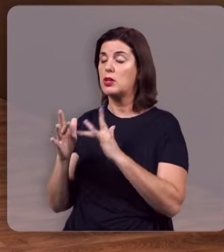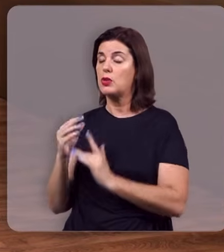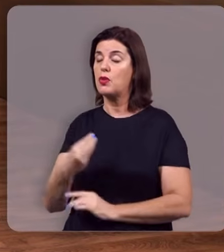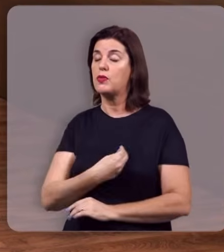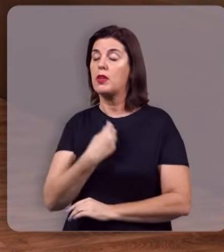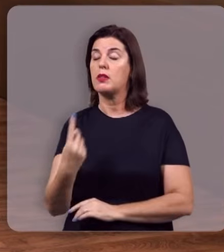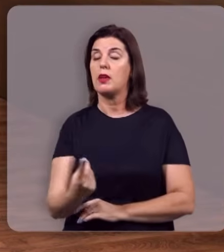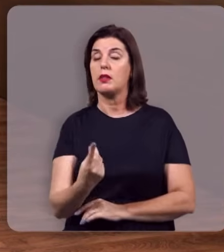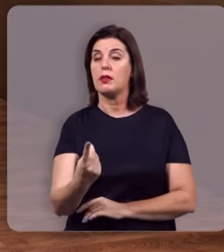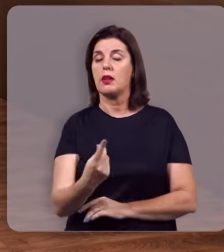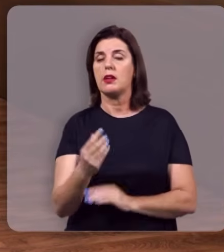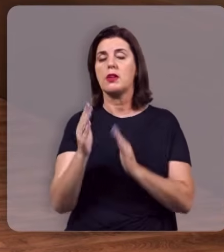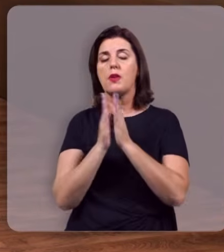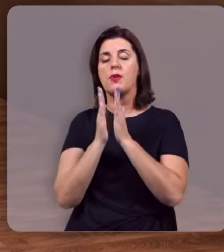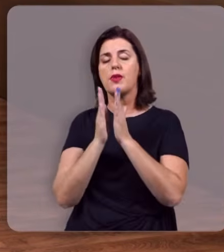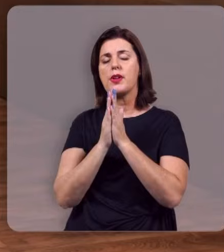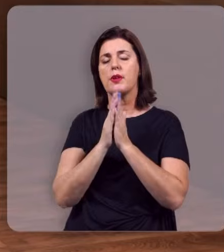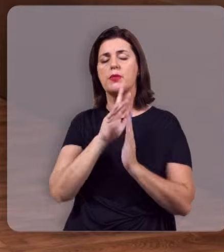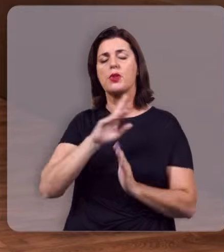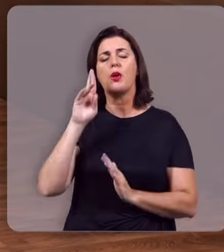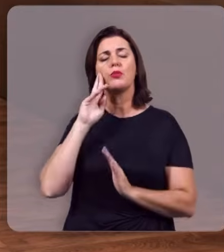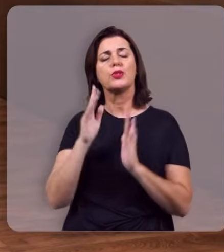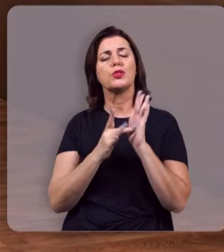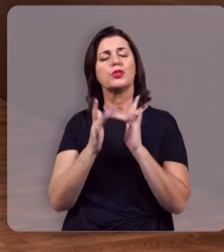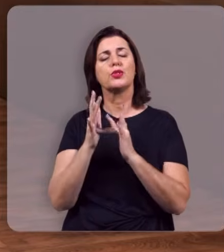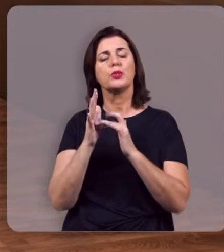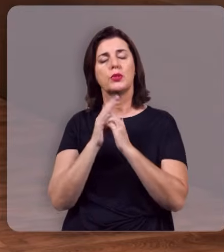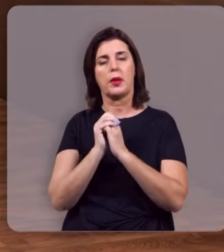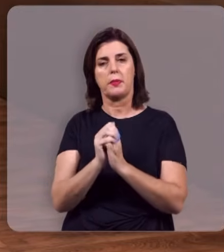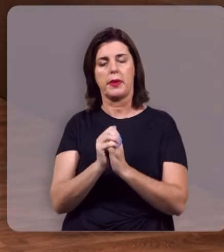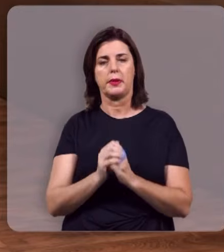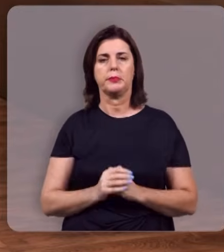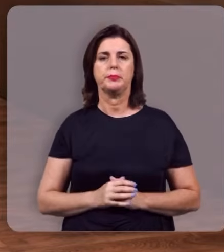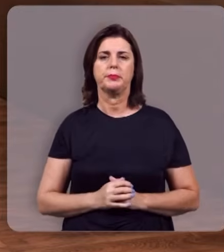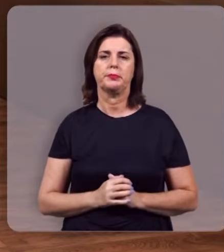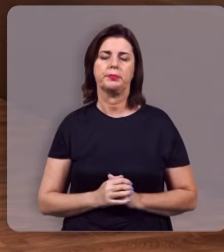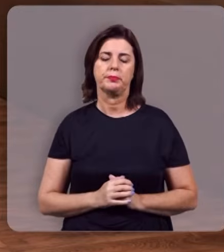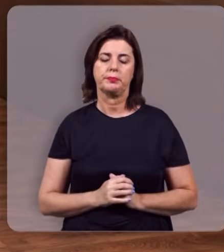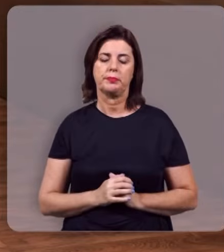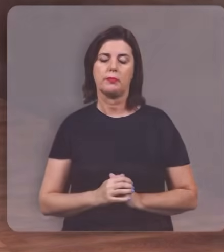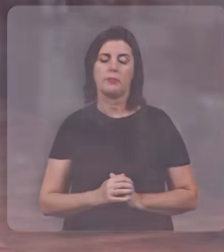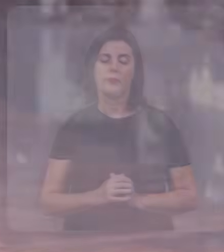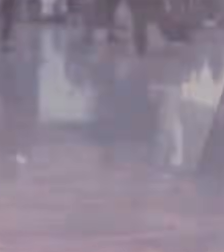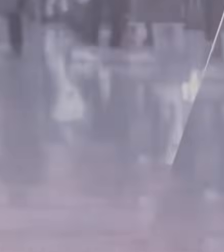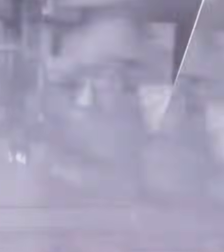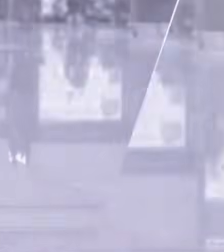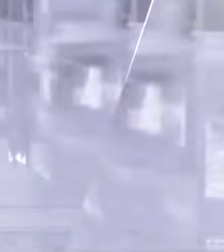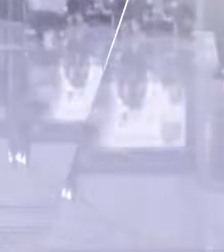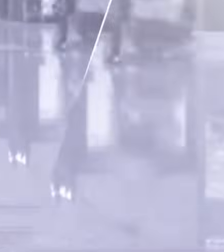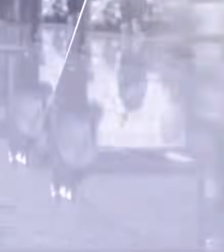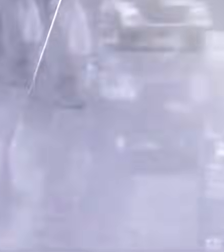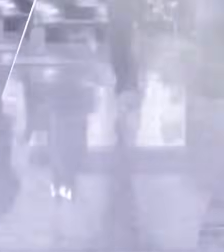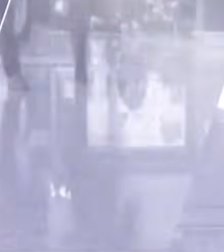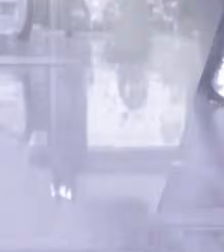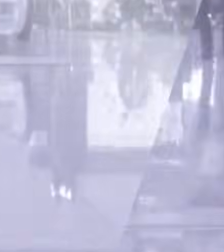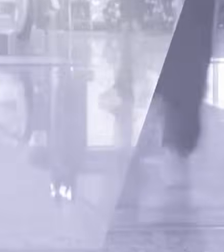eterna. Oramos assim, em nome de Jesus. Amém.